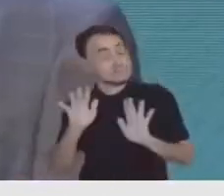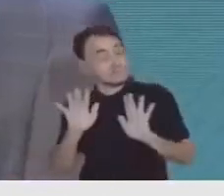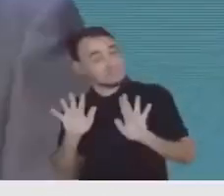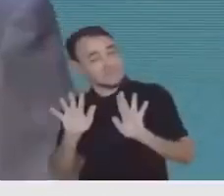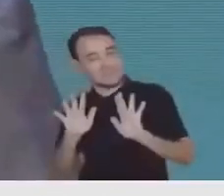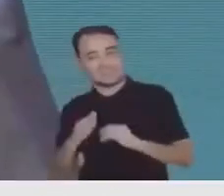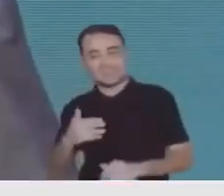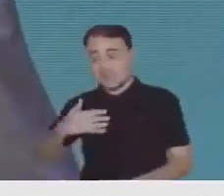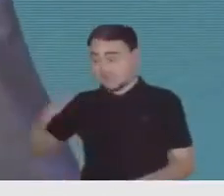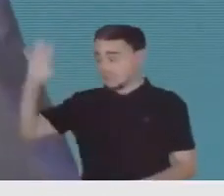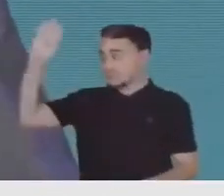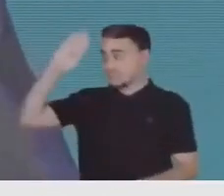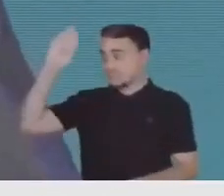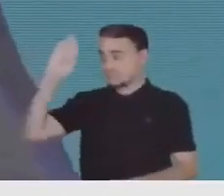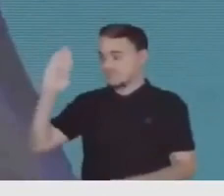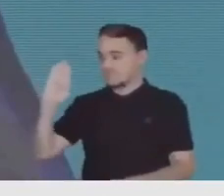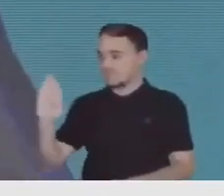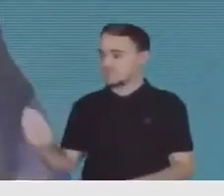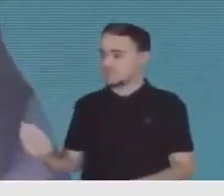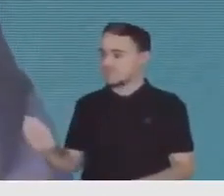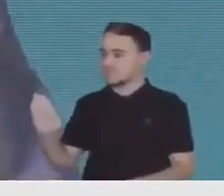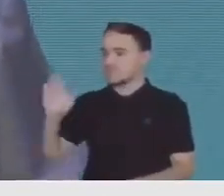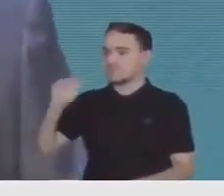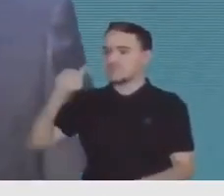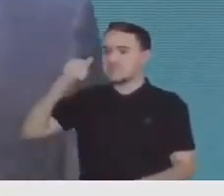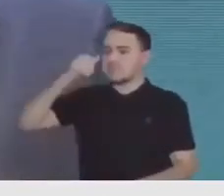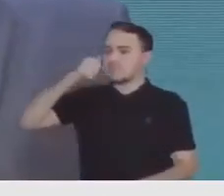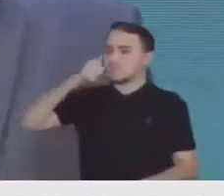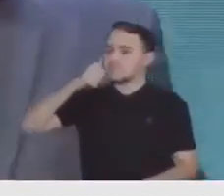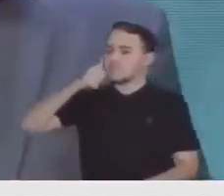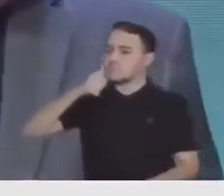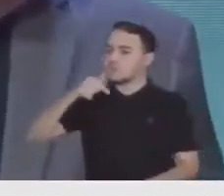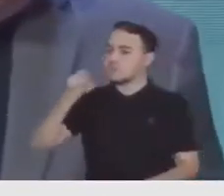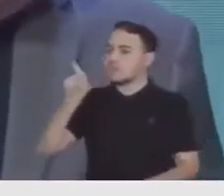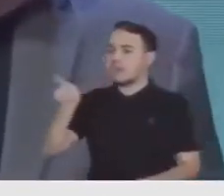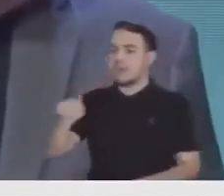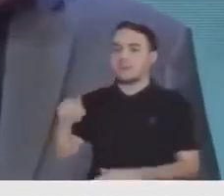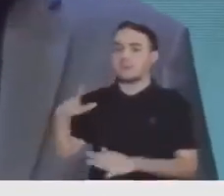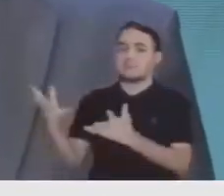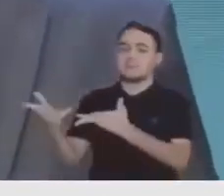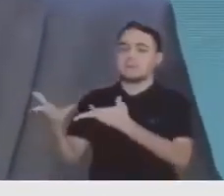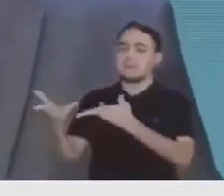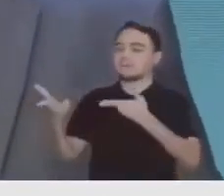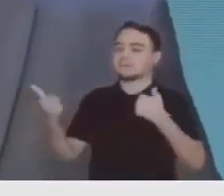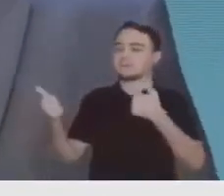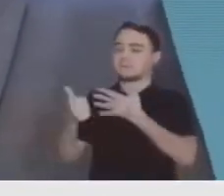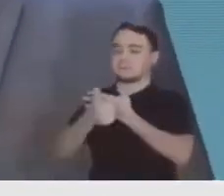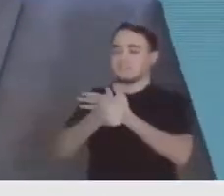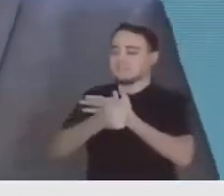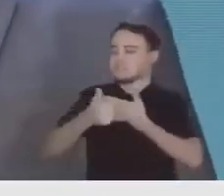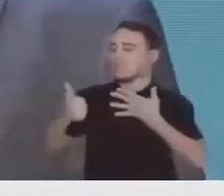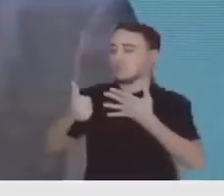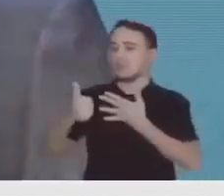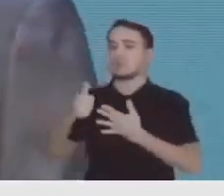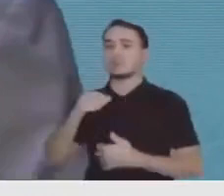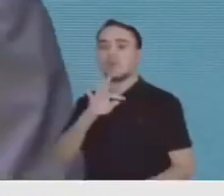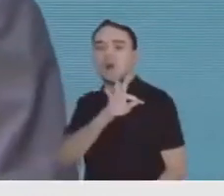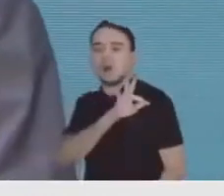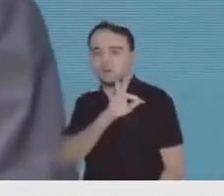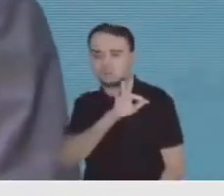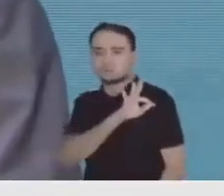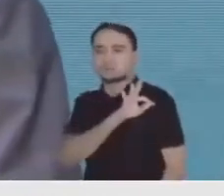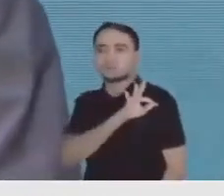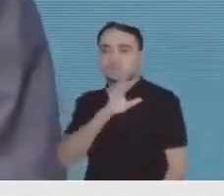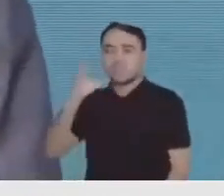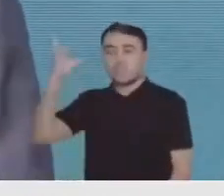e competência técnica da turma EA Dilma é uma das grande e injustiçados que